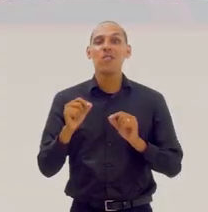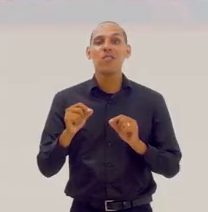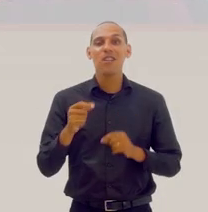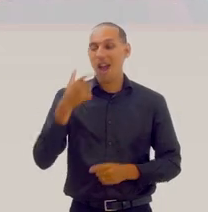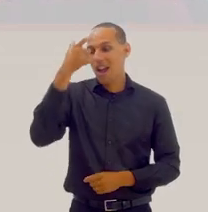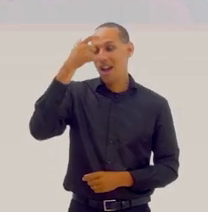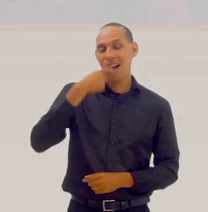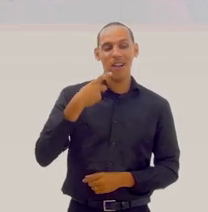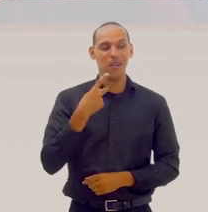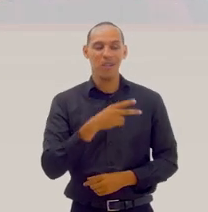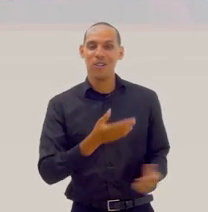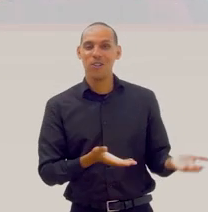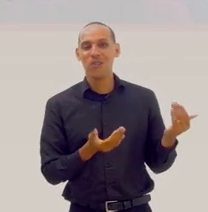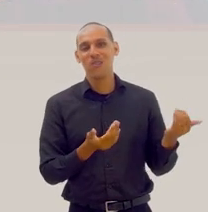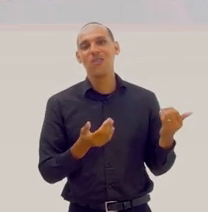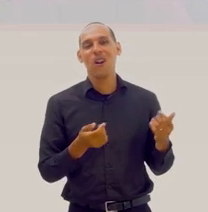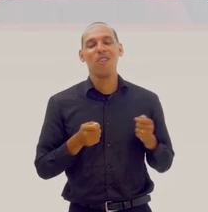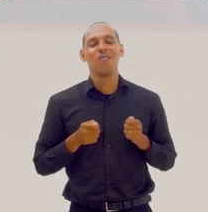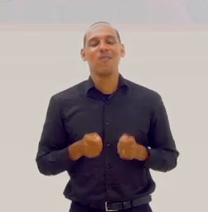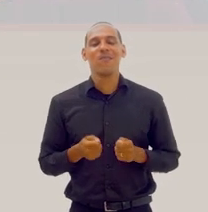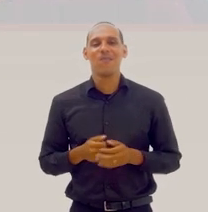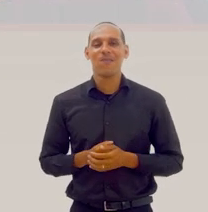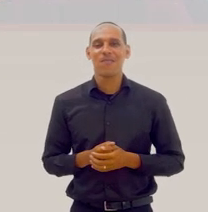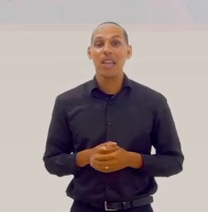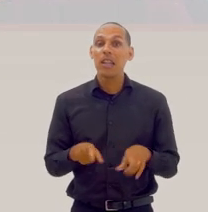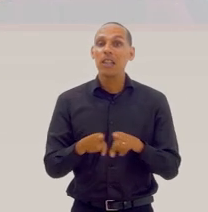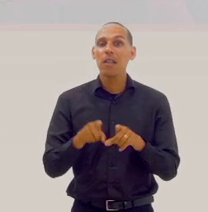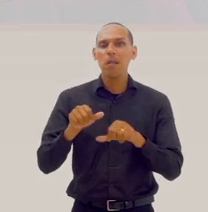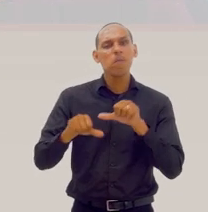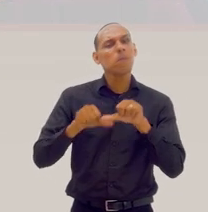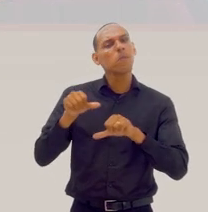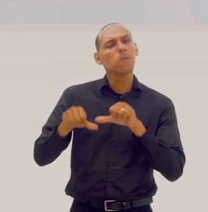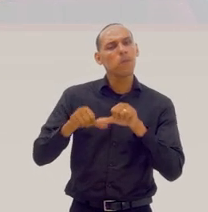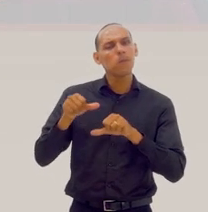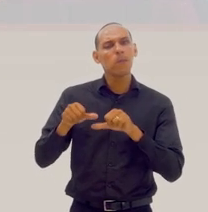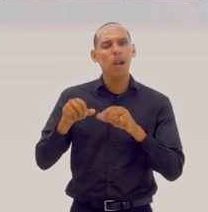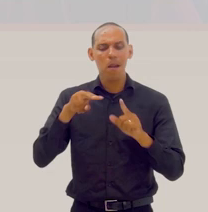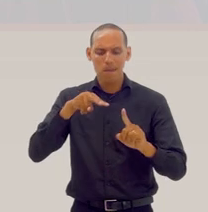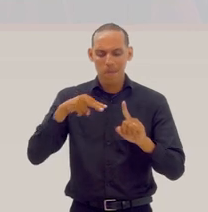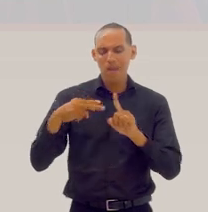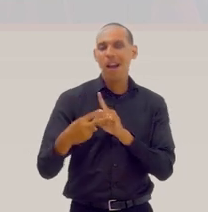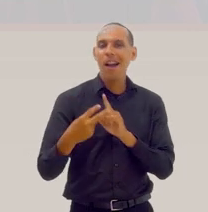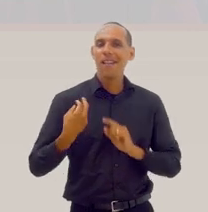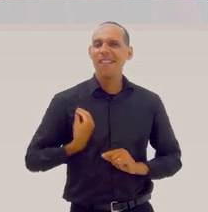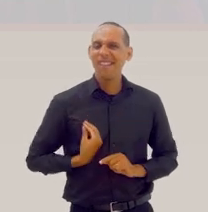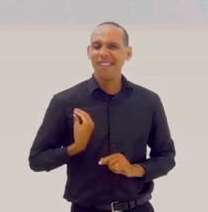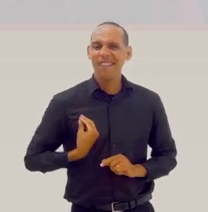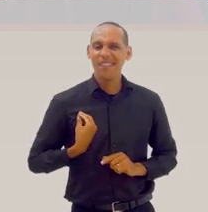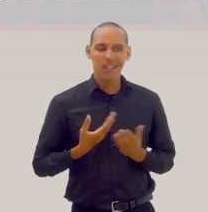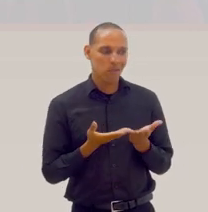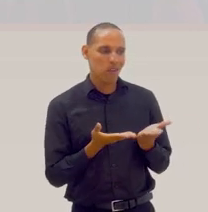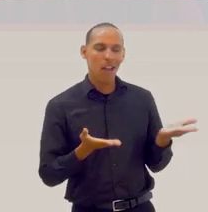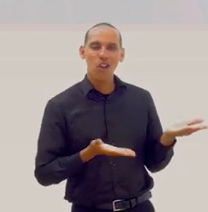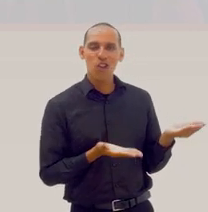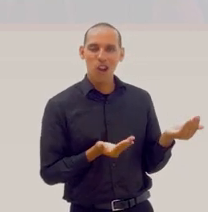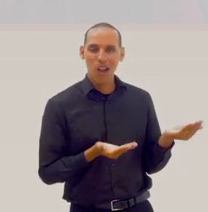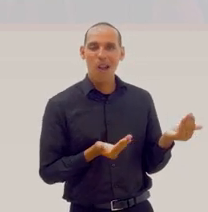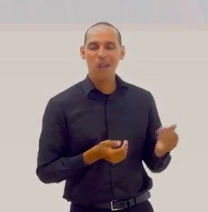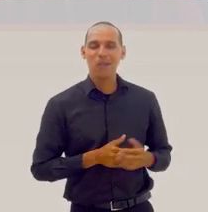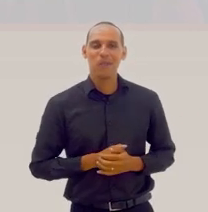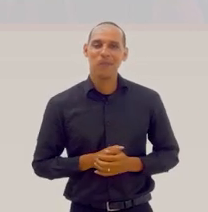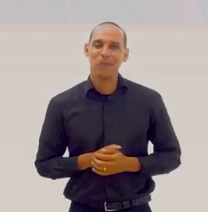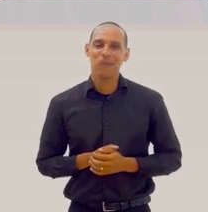jovem. E além dessa mudança de perspectiva de vida, né, desses